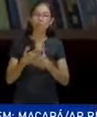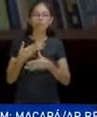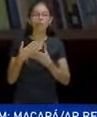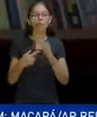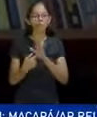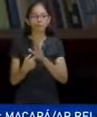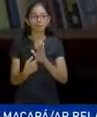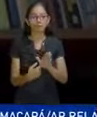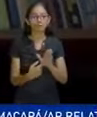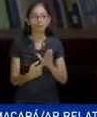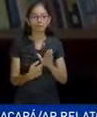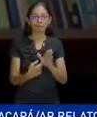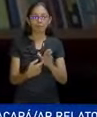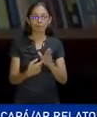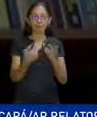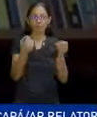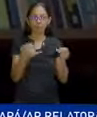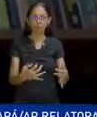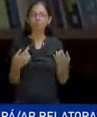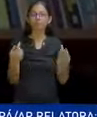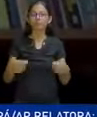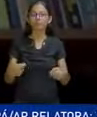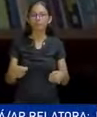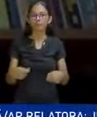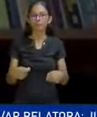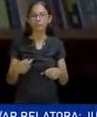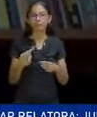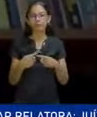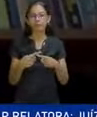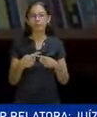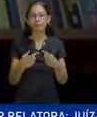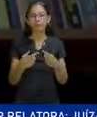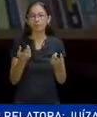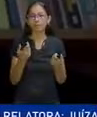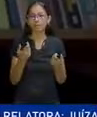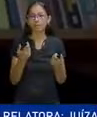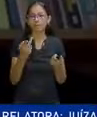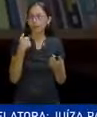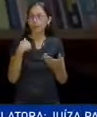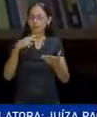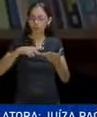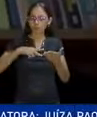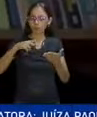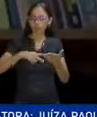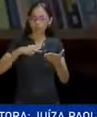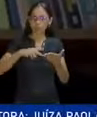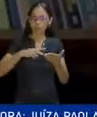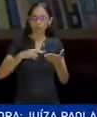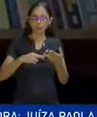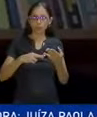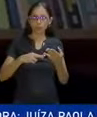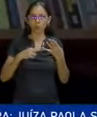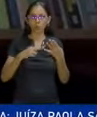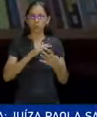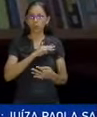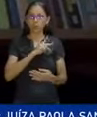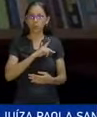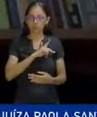me parece, pelo que li do recurso do Ministério Público, ele se